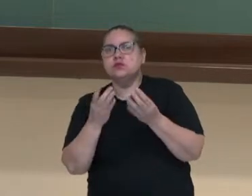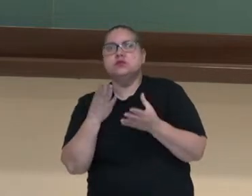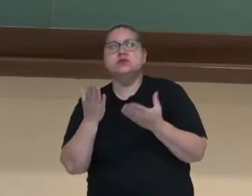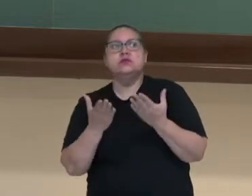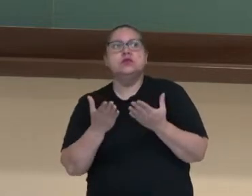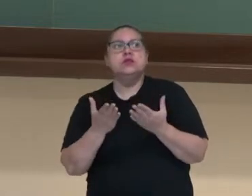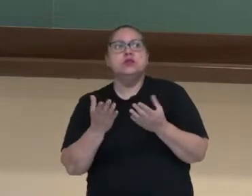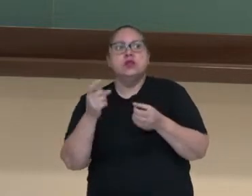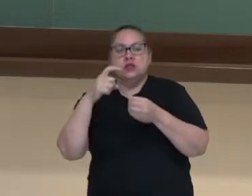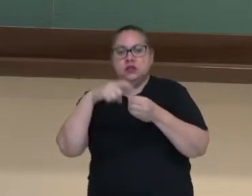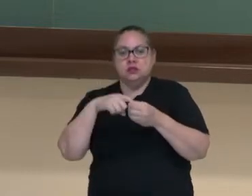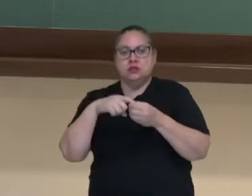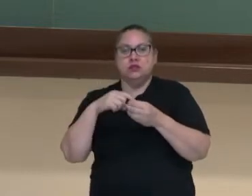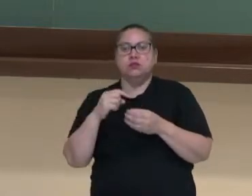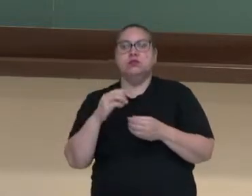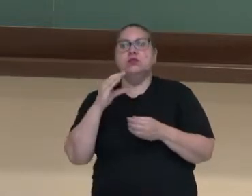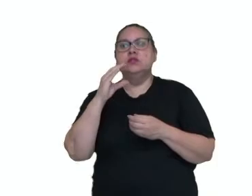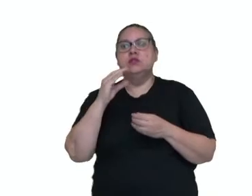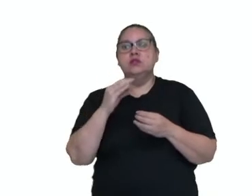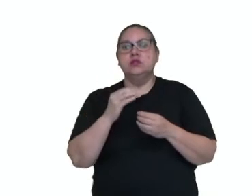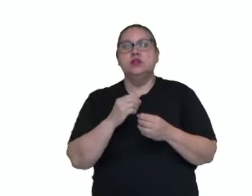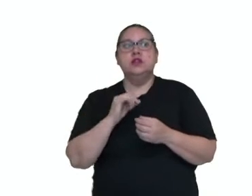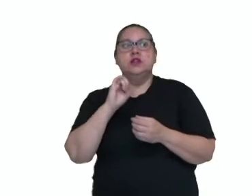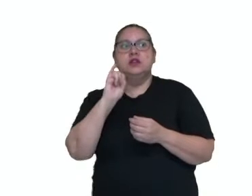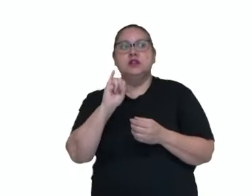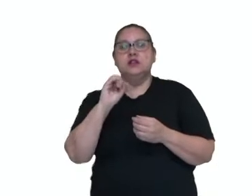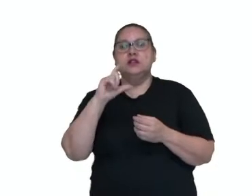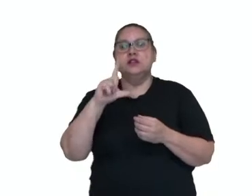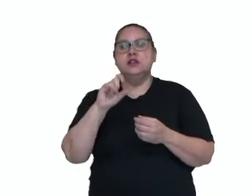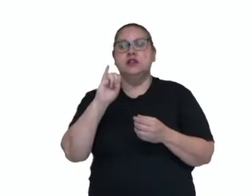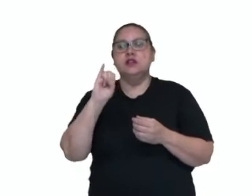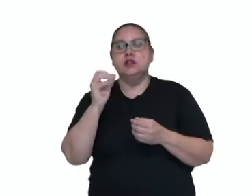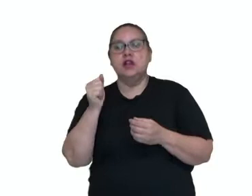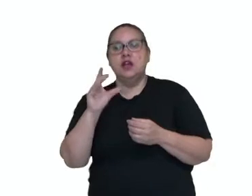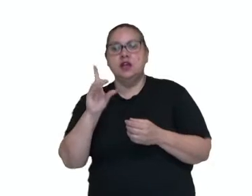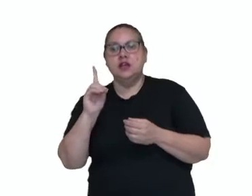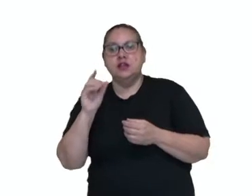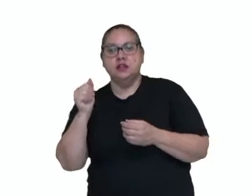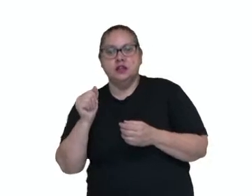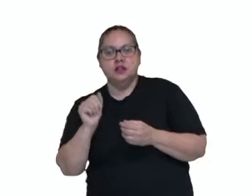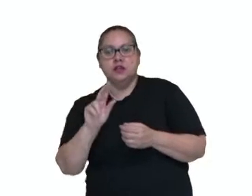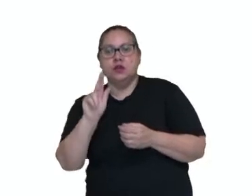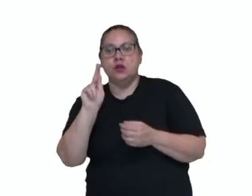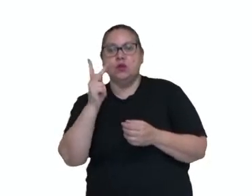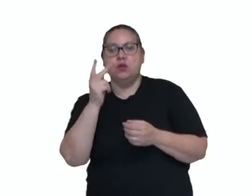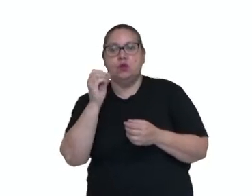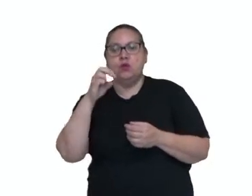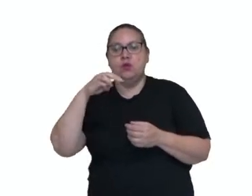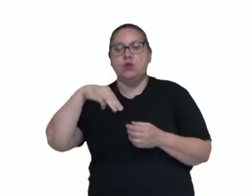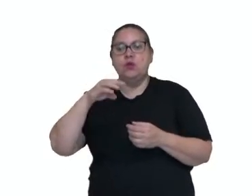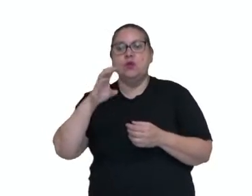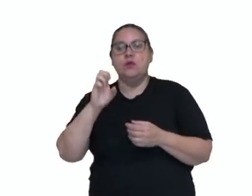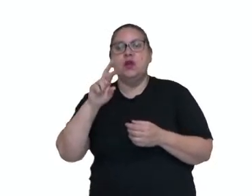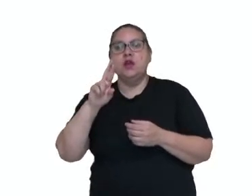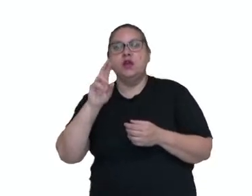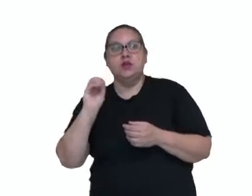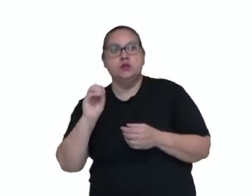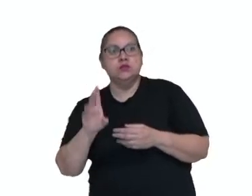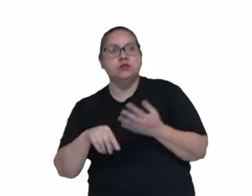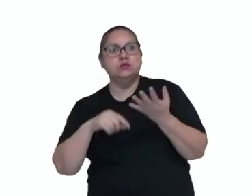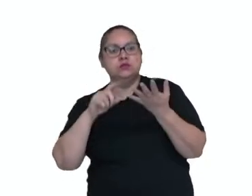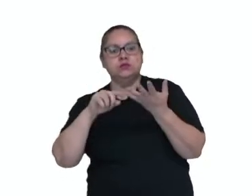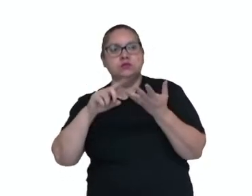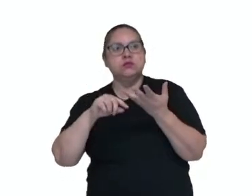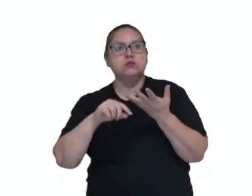eles, então, destaco a Ilíada e a Odisseia de Homero, a Eneida de Virgílio,